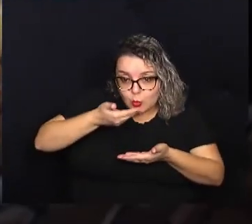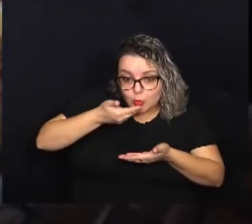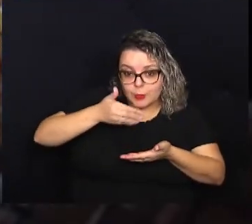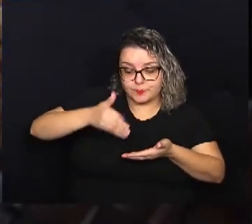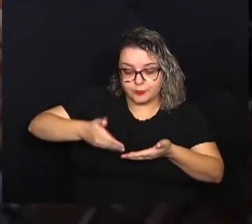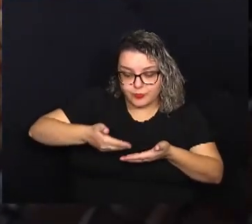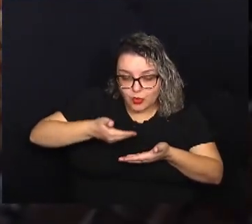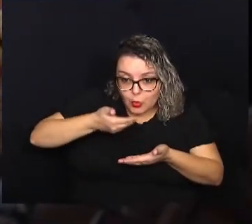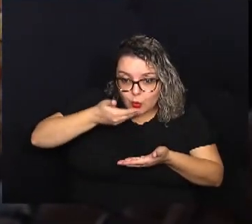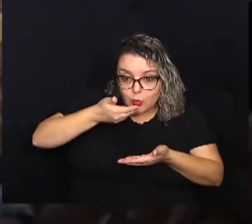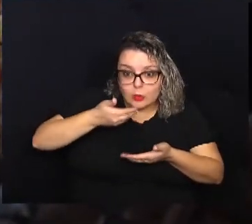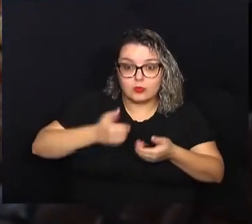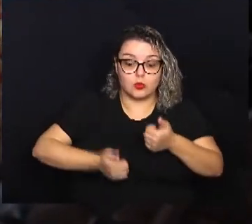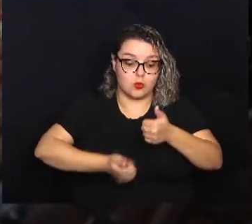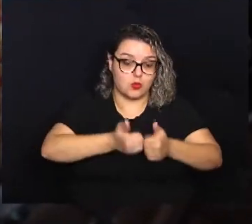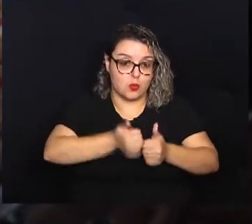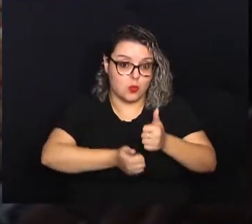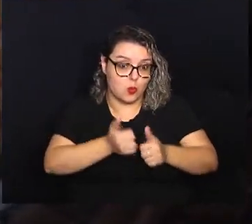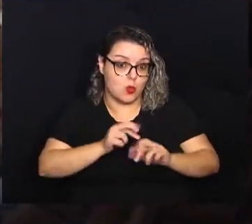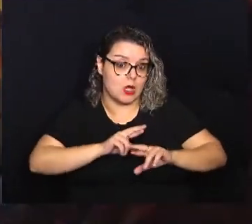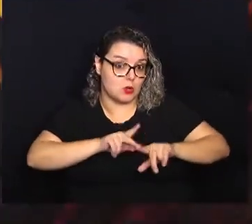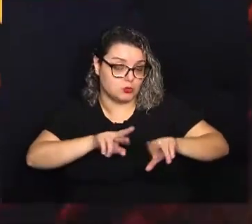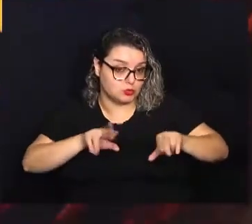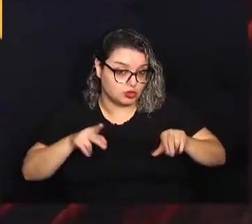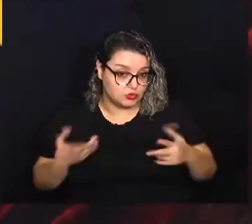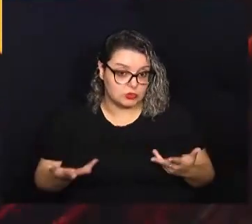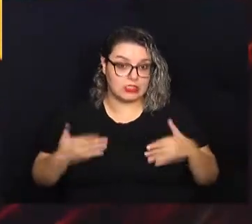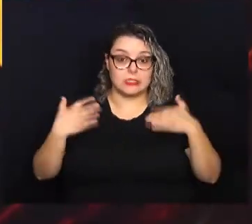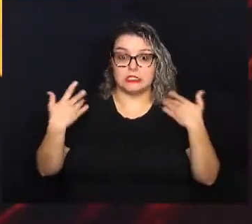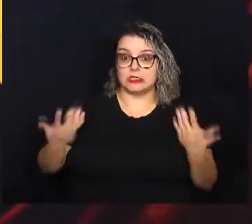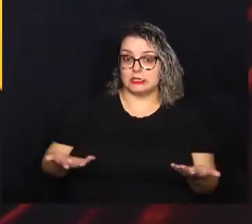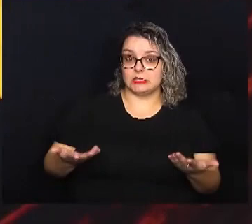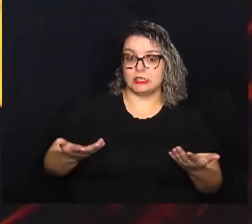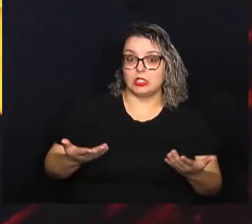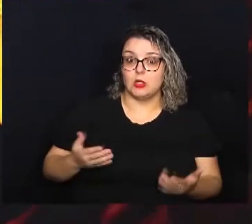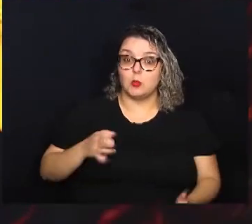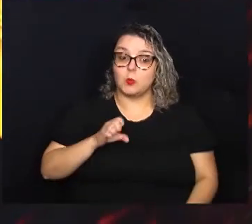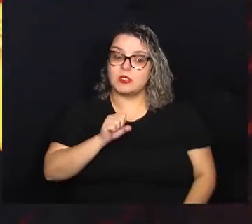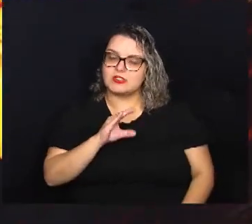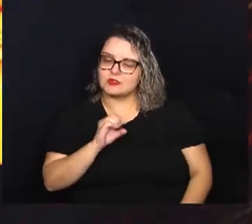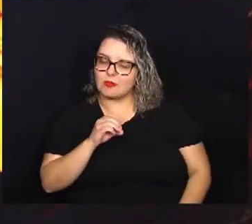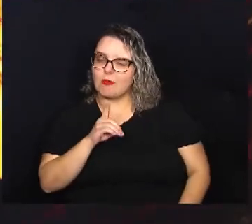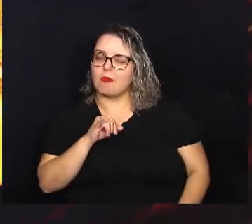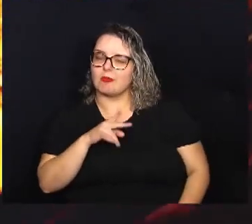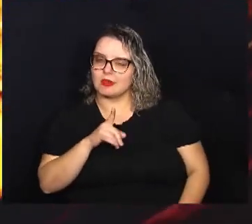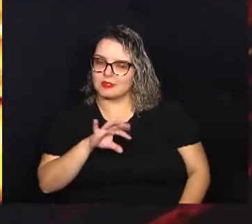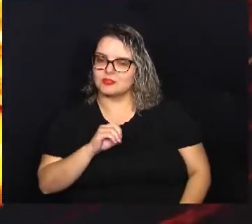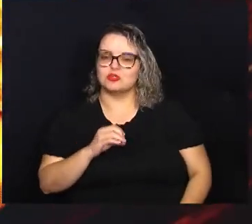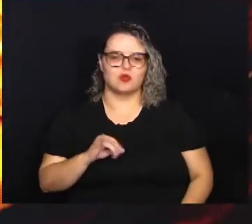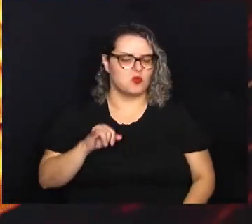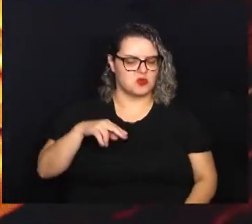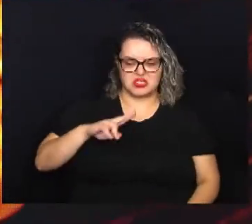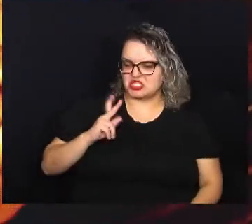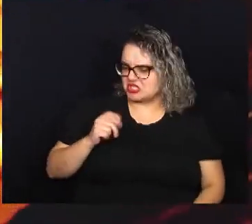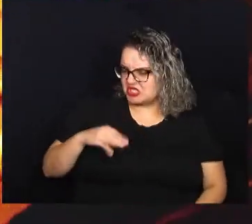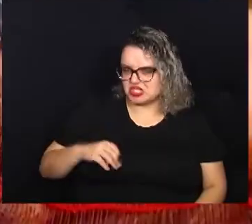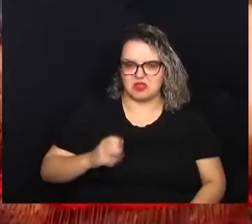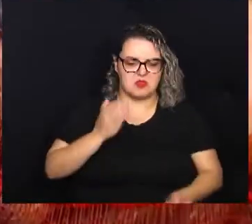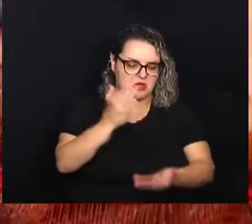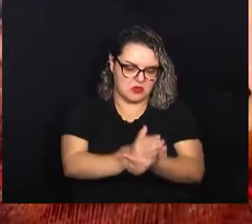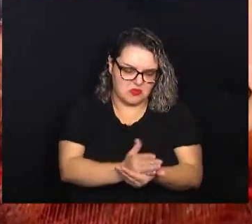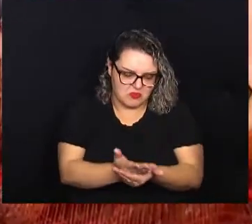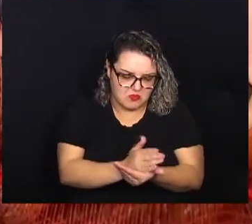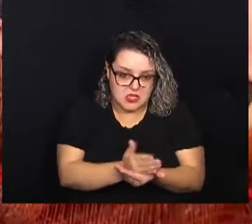fazer um arroz diferenciado então assim um Escondidinho pode fazer com inhame pode fazer com mandioca